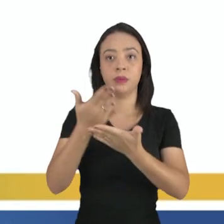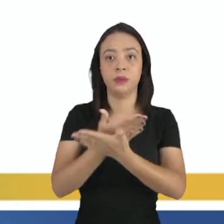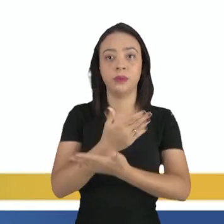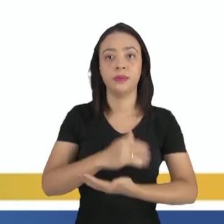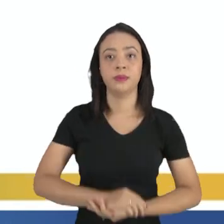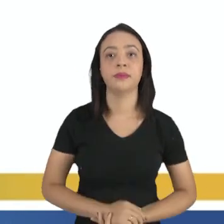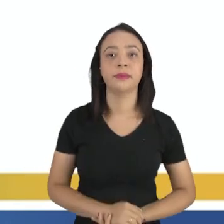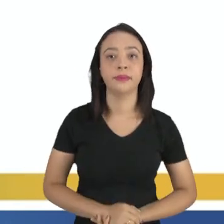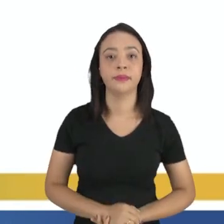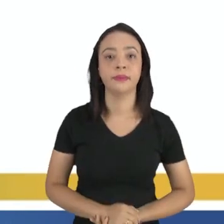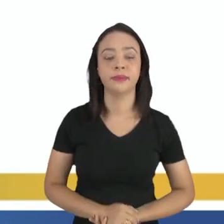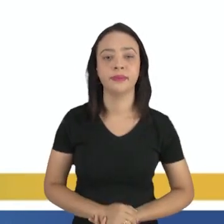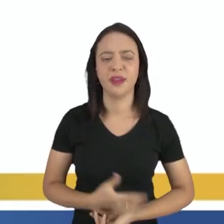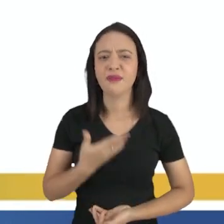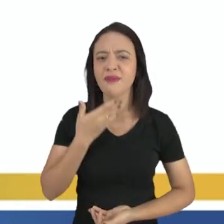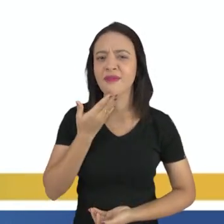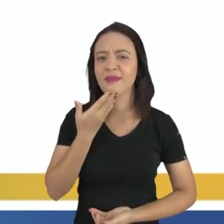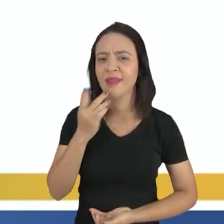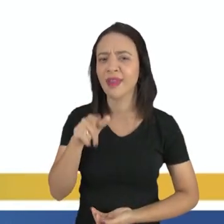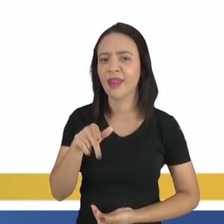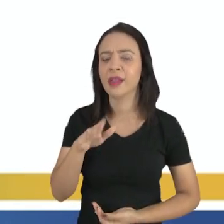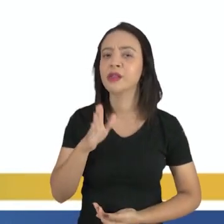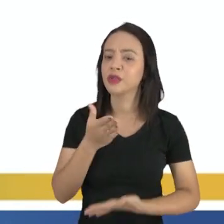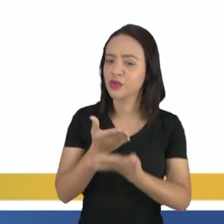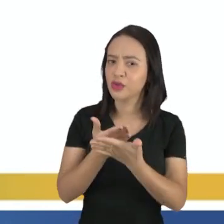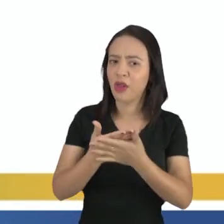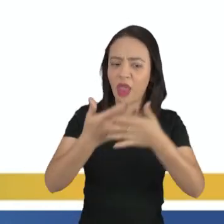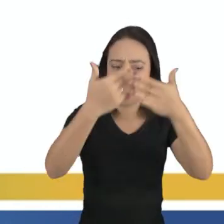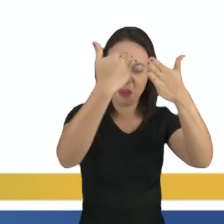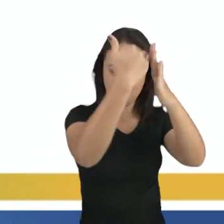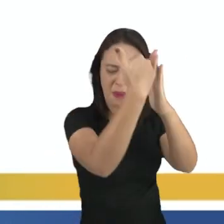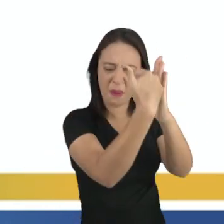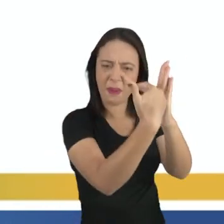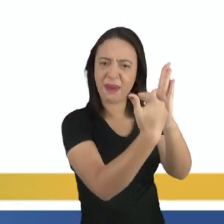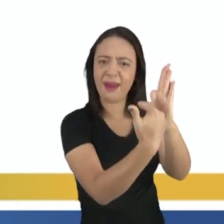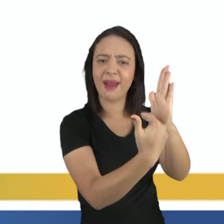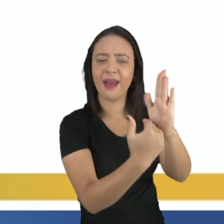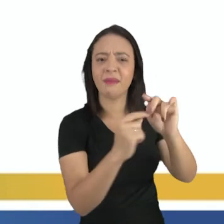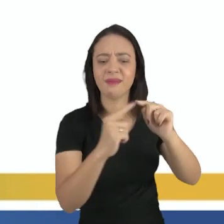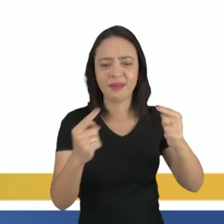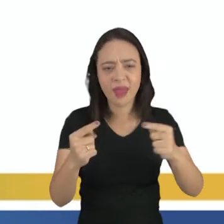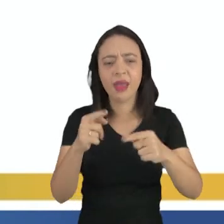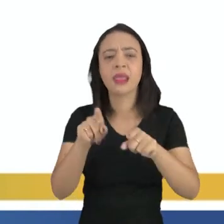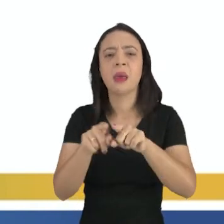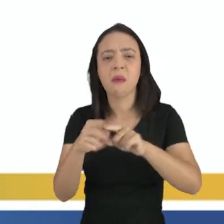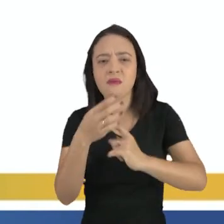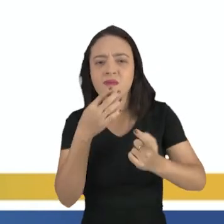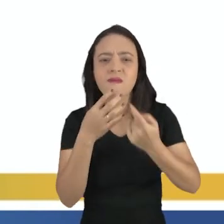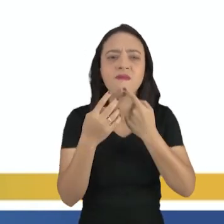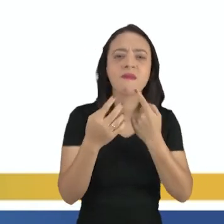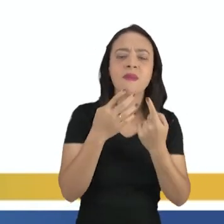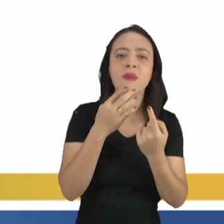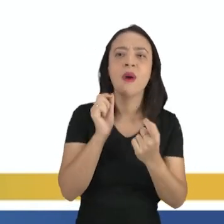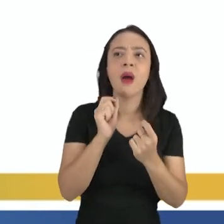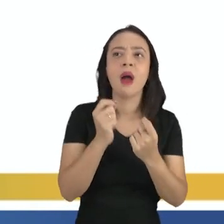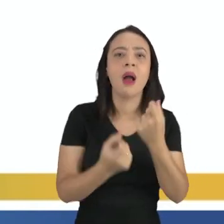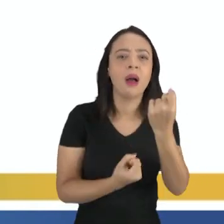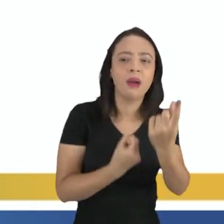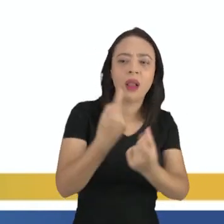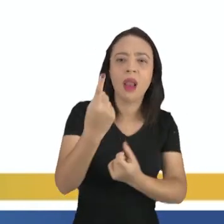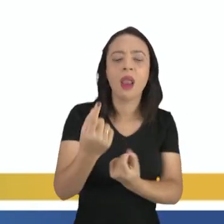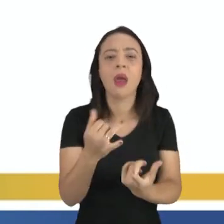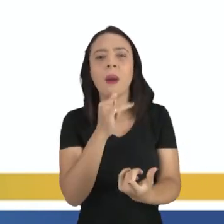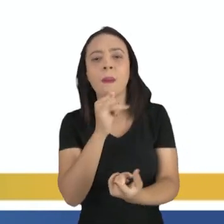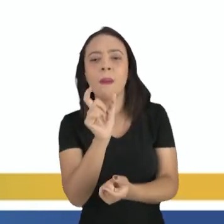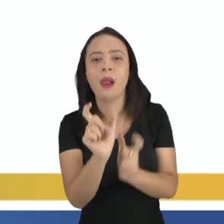livros. E aí, tá fácil, né, pessoal? A gente viu hoje uma lista curta, mas nós vimos alguns exemplos de palavras de contáveis e